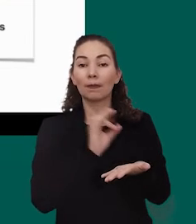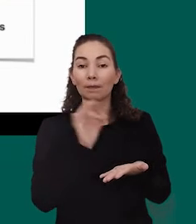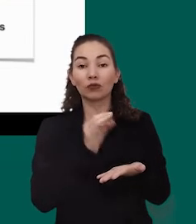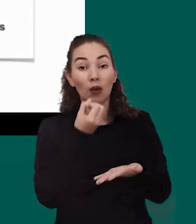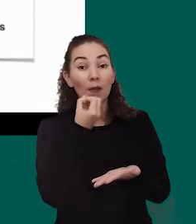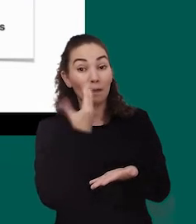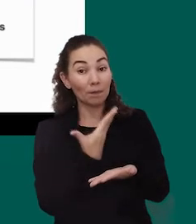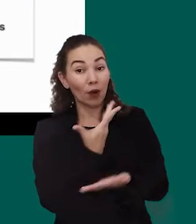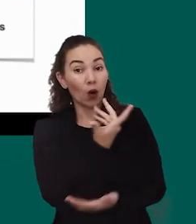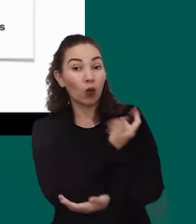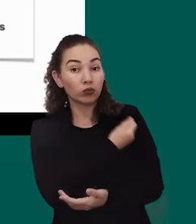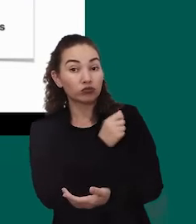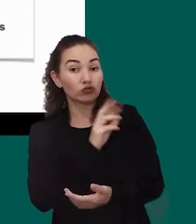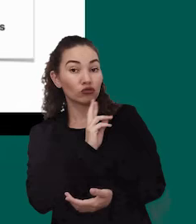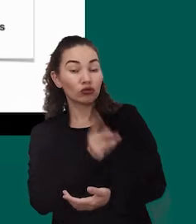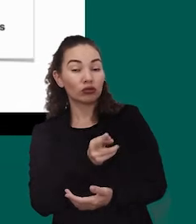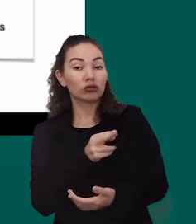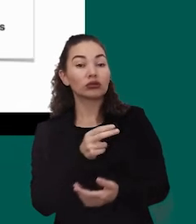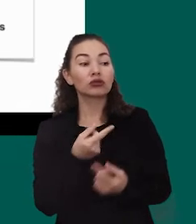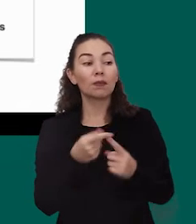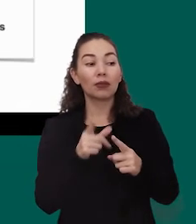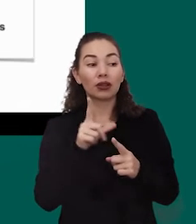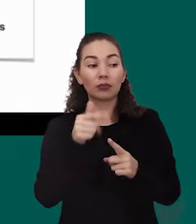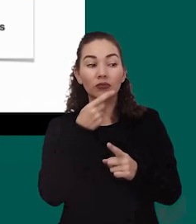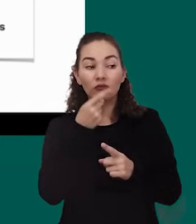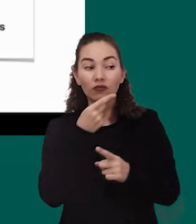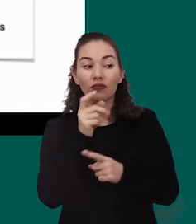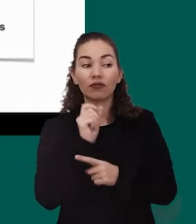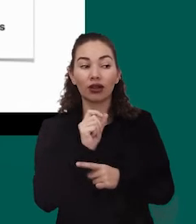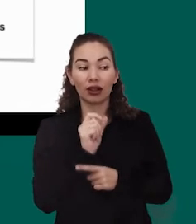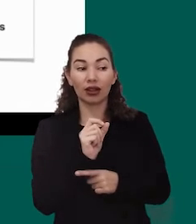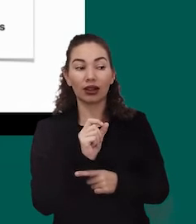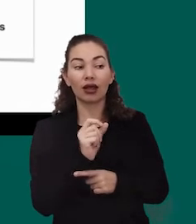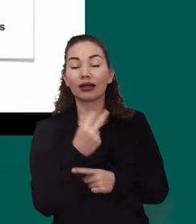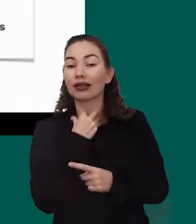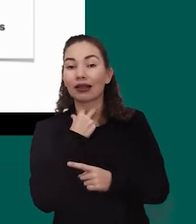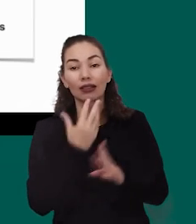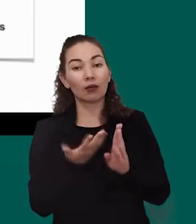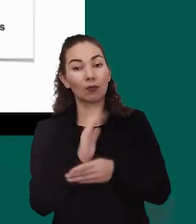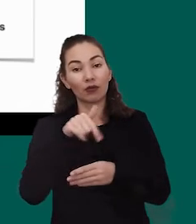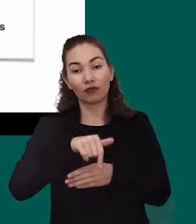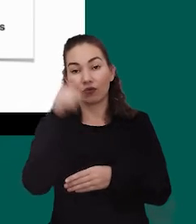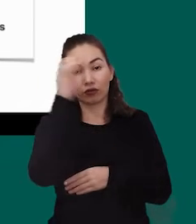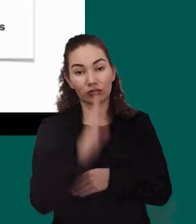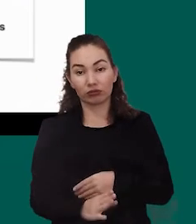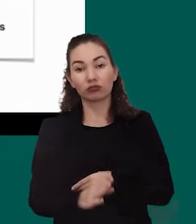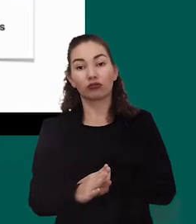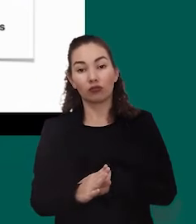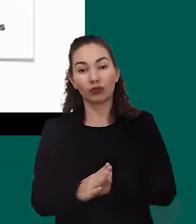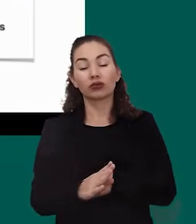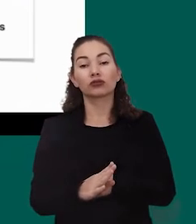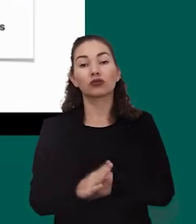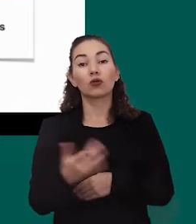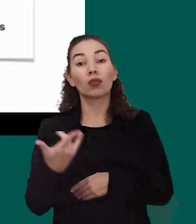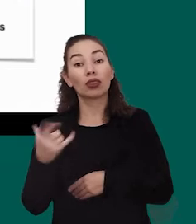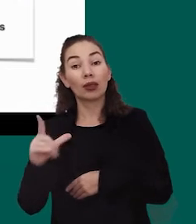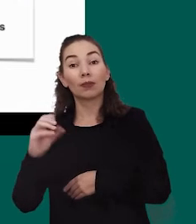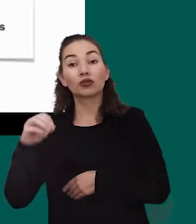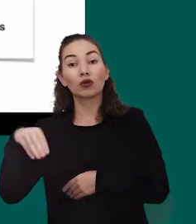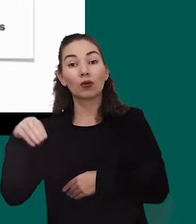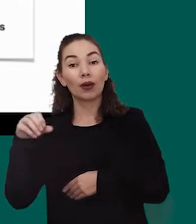isso, né, a vacina da Sinovac, que a gente vai falar um pouquinho mais para frente, pôde ser aprovada no nosso país, a gente meio que se baseou nisso, depois a